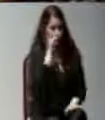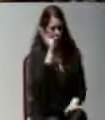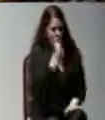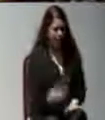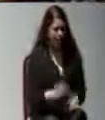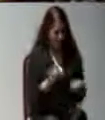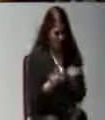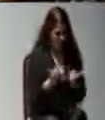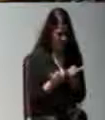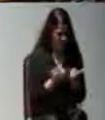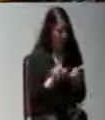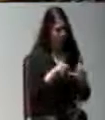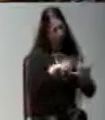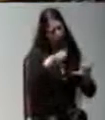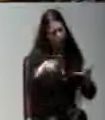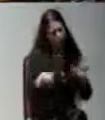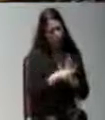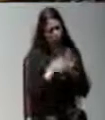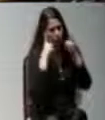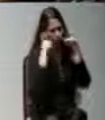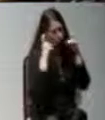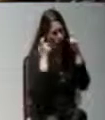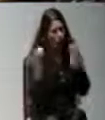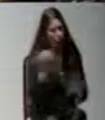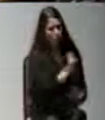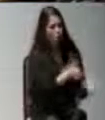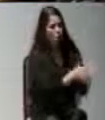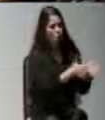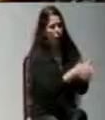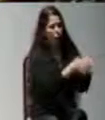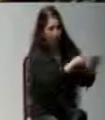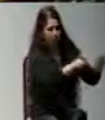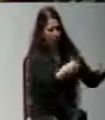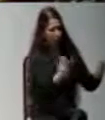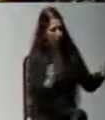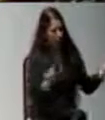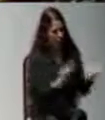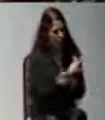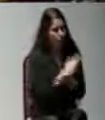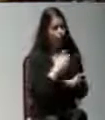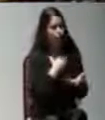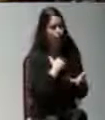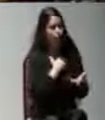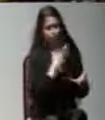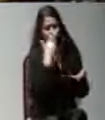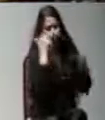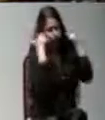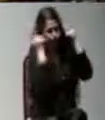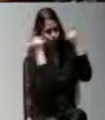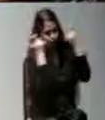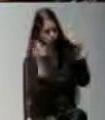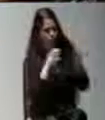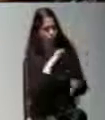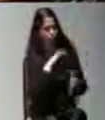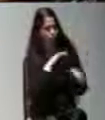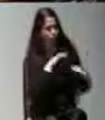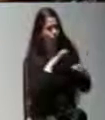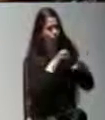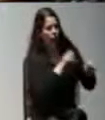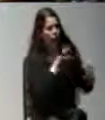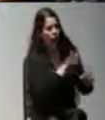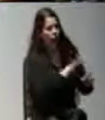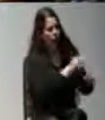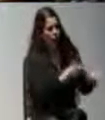Em países como o Brasil, as estatísticas de violência contra os pobres, as formas violentas de abordagem pela polícia a